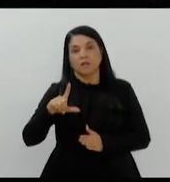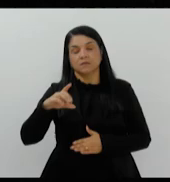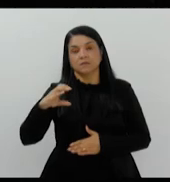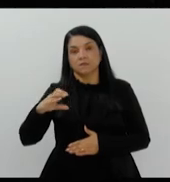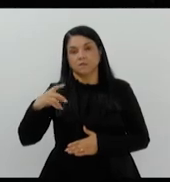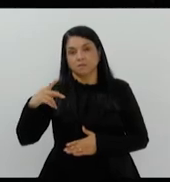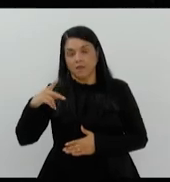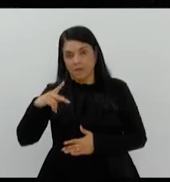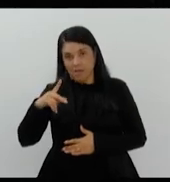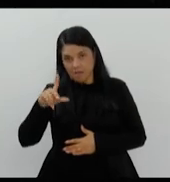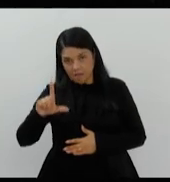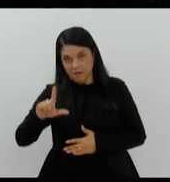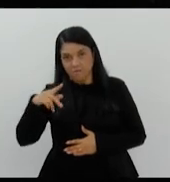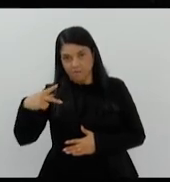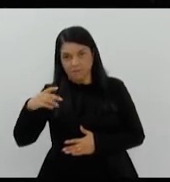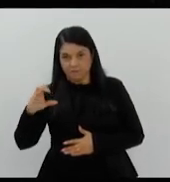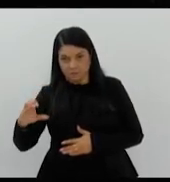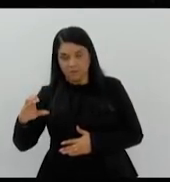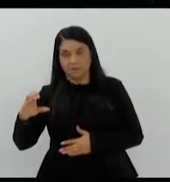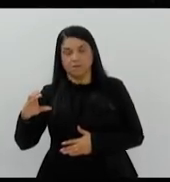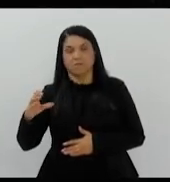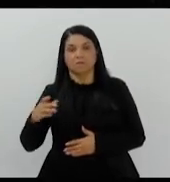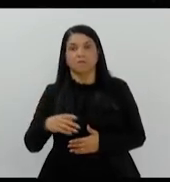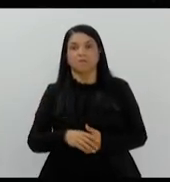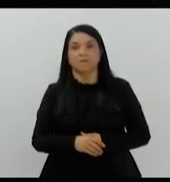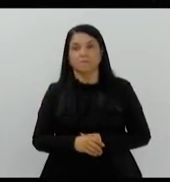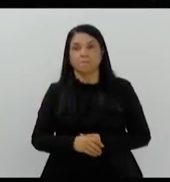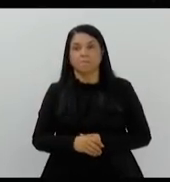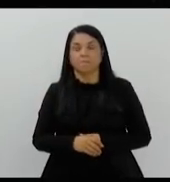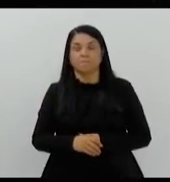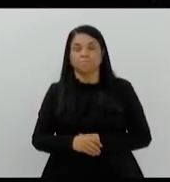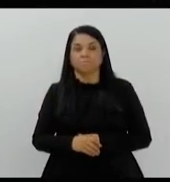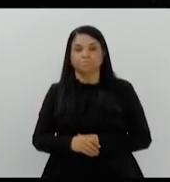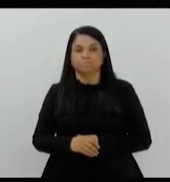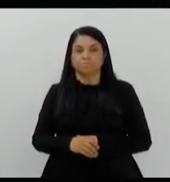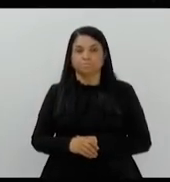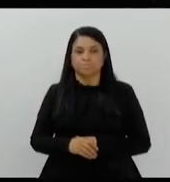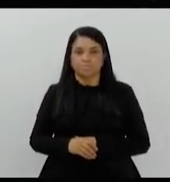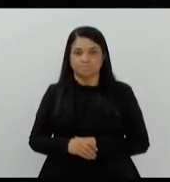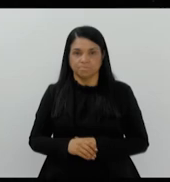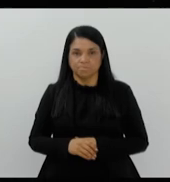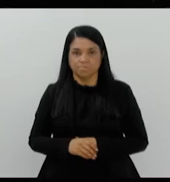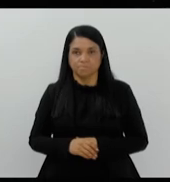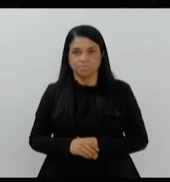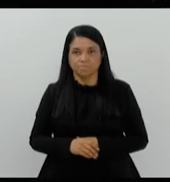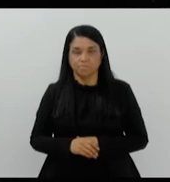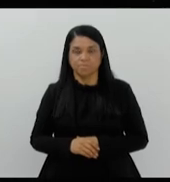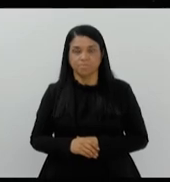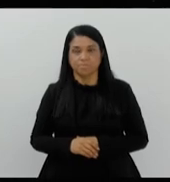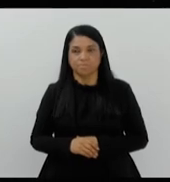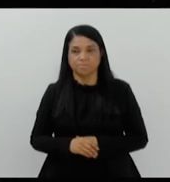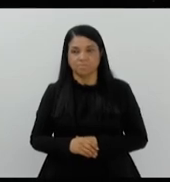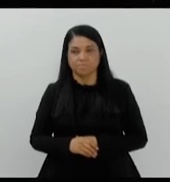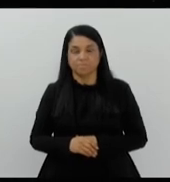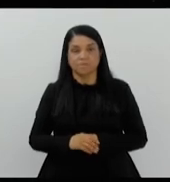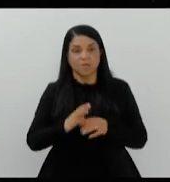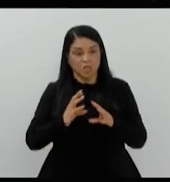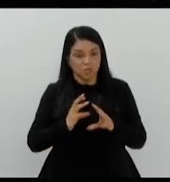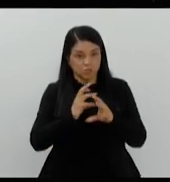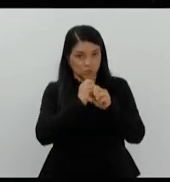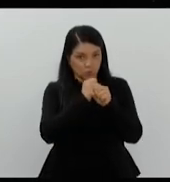esteja aprovada. Aí, abro um parêntese. As contas do